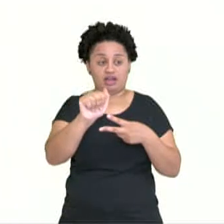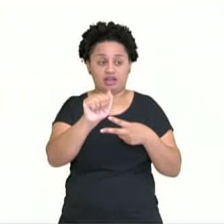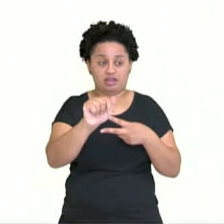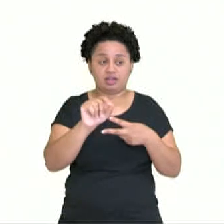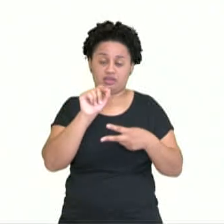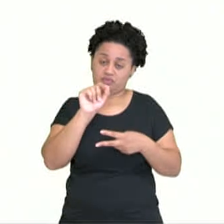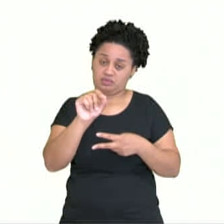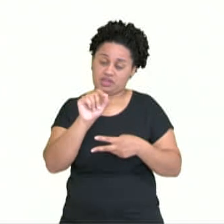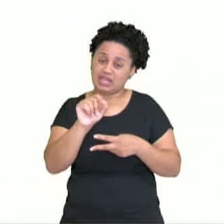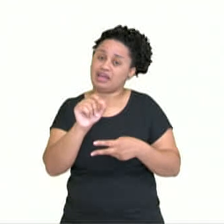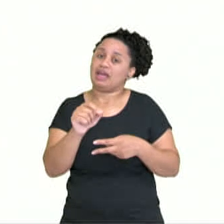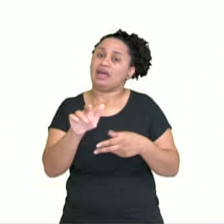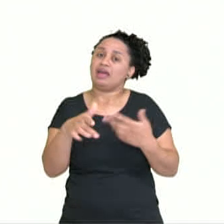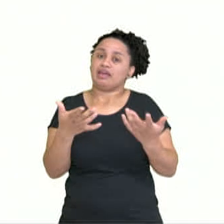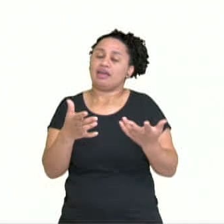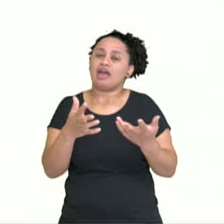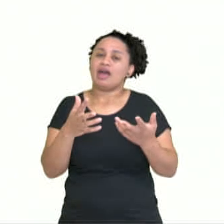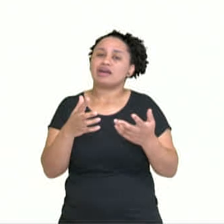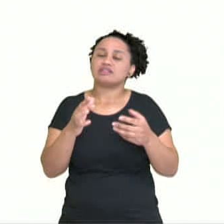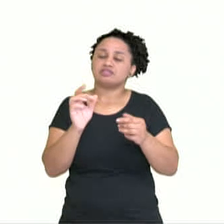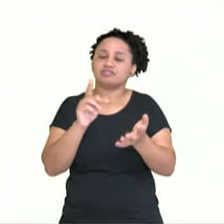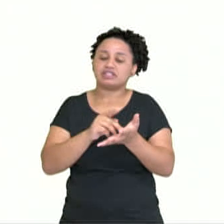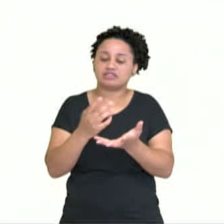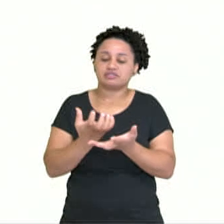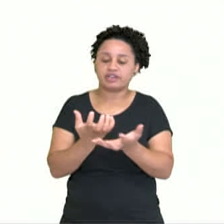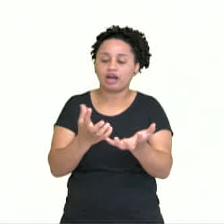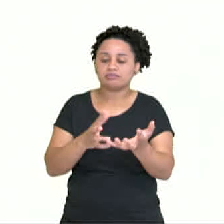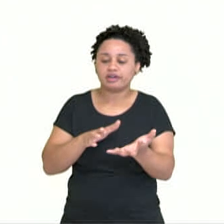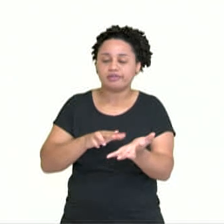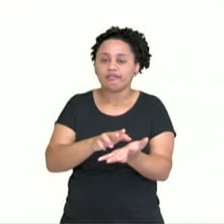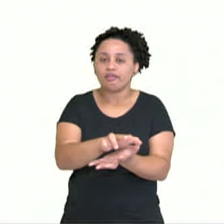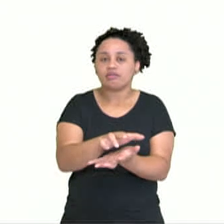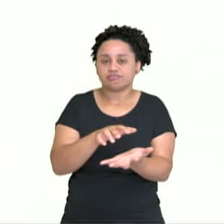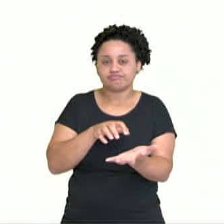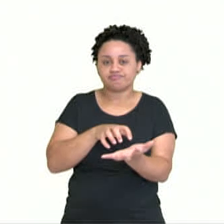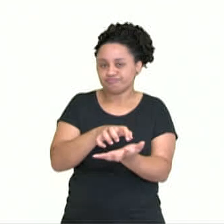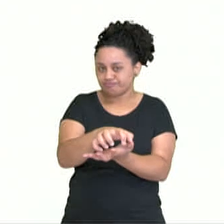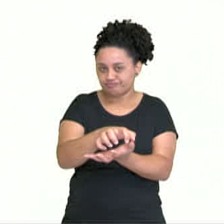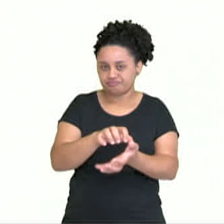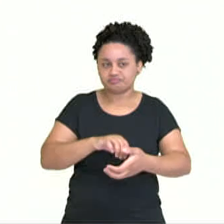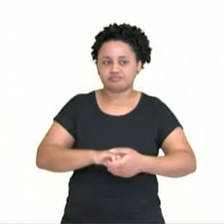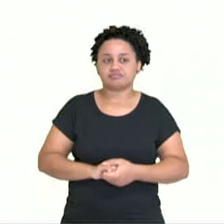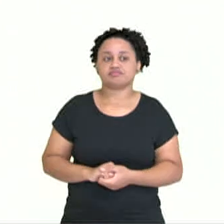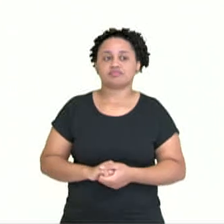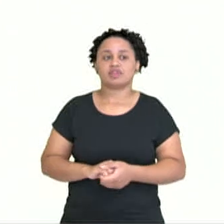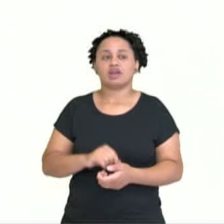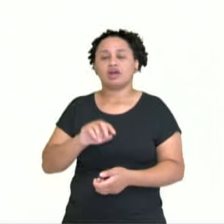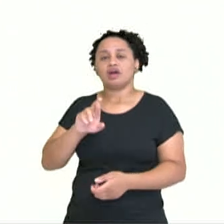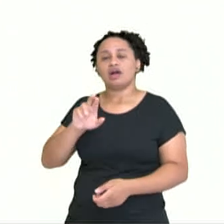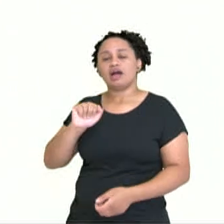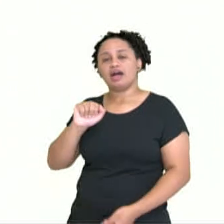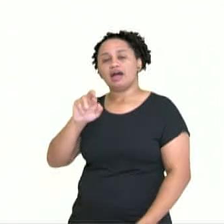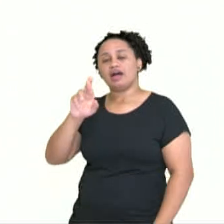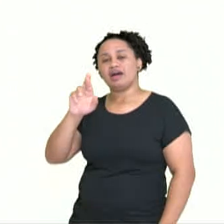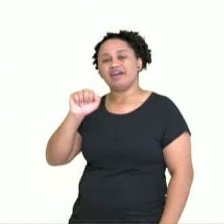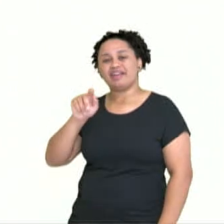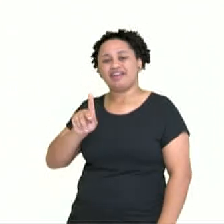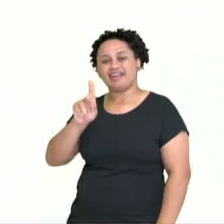seria o cortador de grama, tá bom? Rake significa, vocês devem ter visto aí,